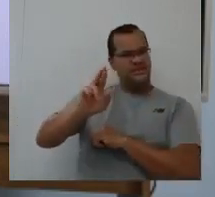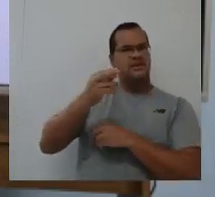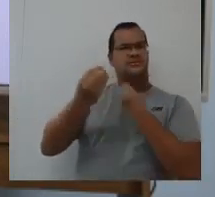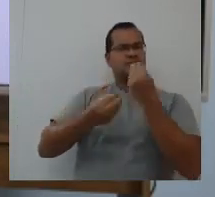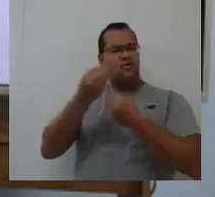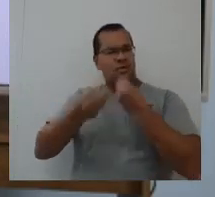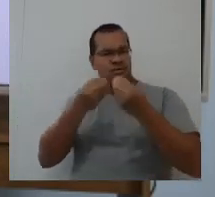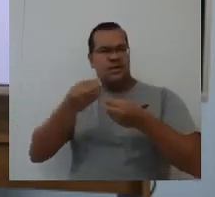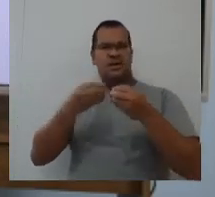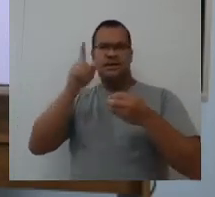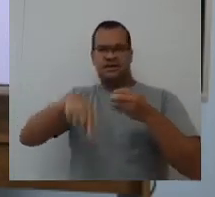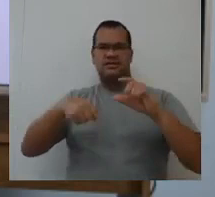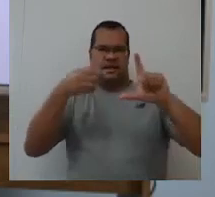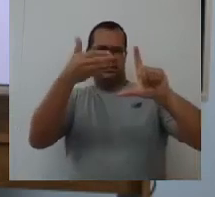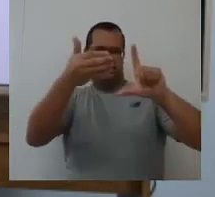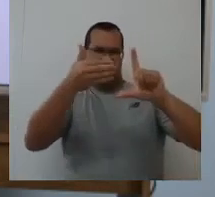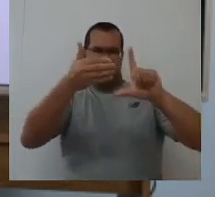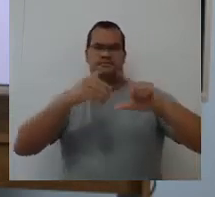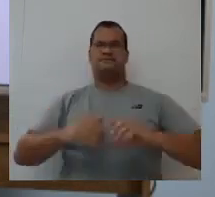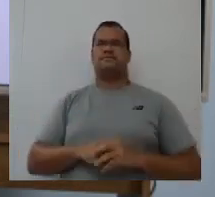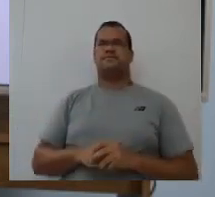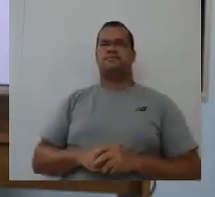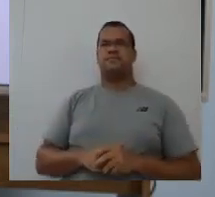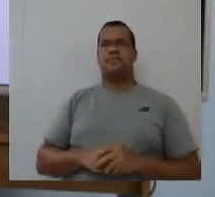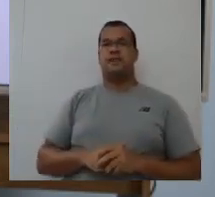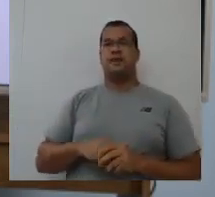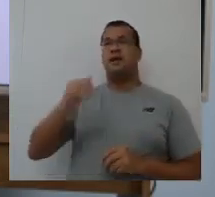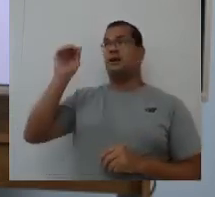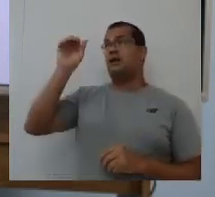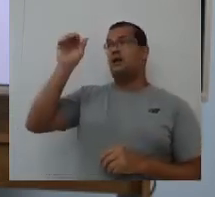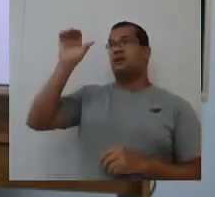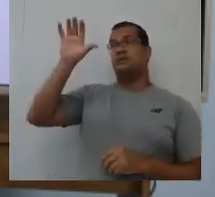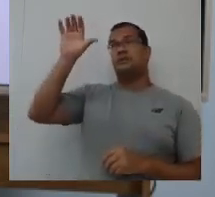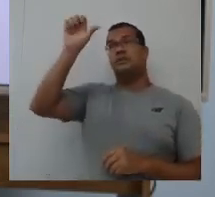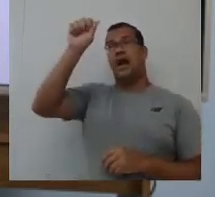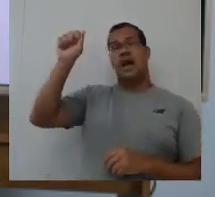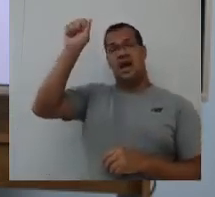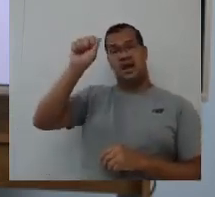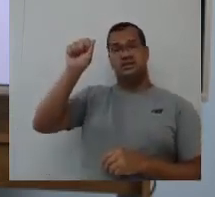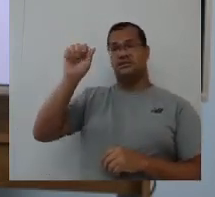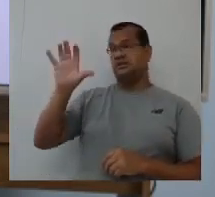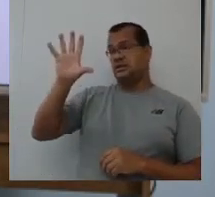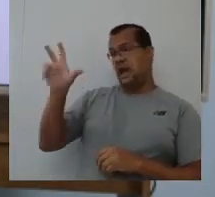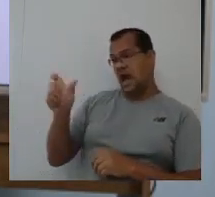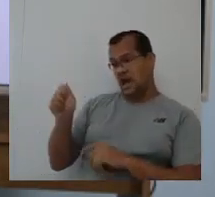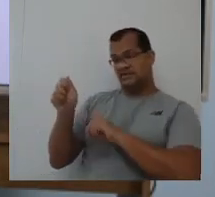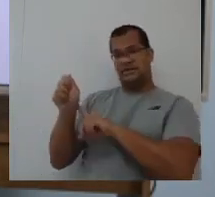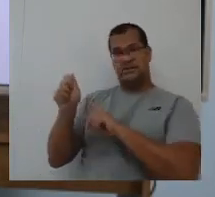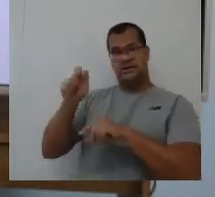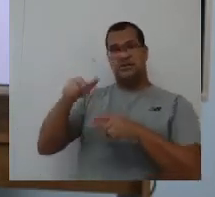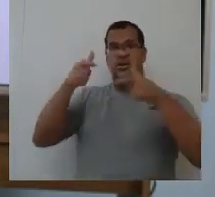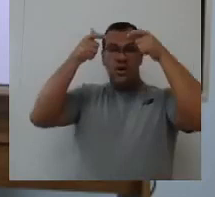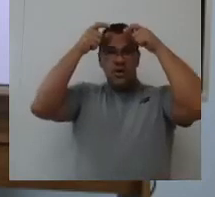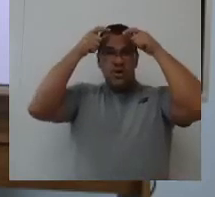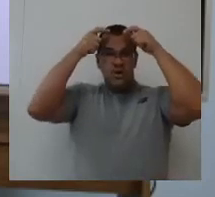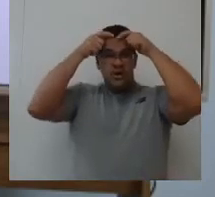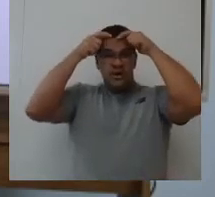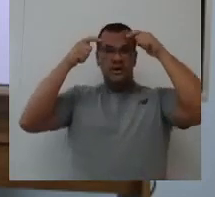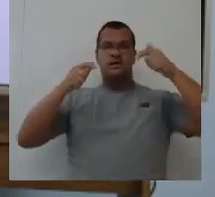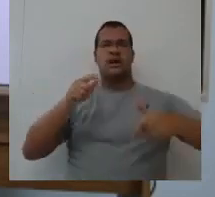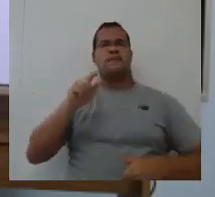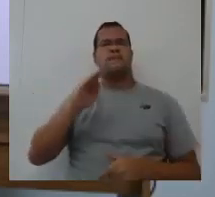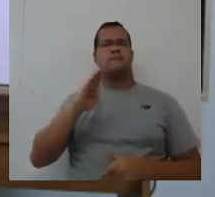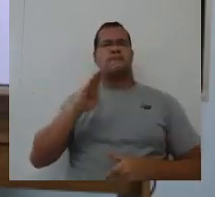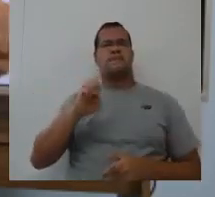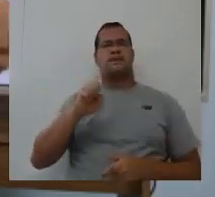questões que estão lá no AVA, né? Então, a colonização da Ásia e da África aí. Em 1876, o rei da Bélgica, Leopoldo II,